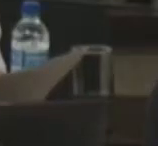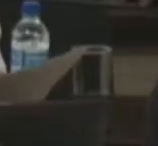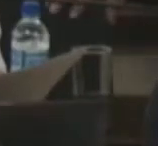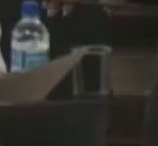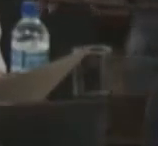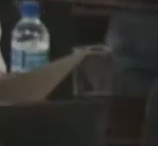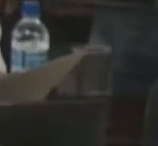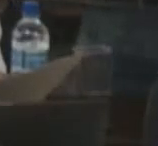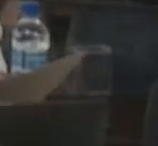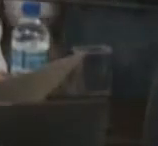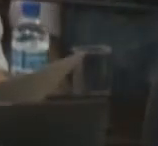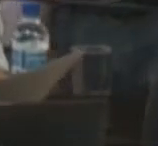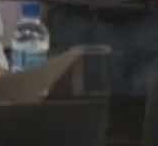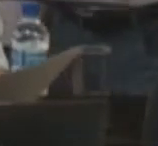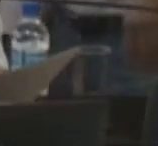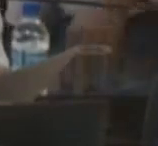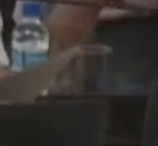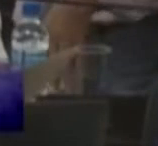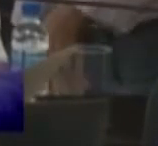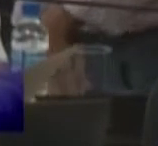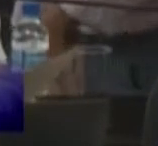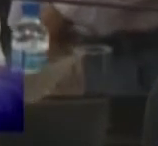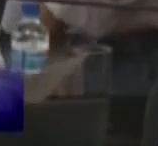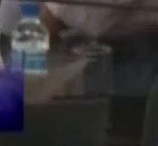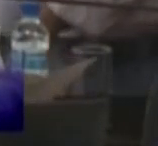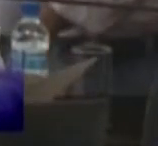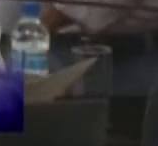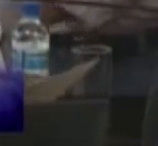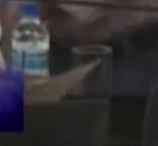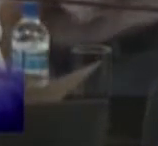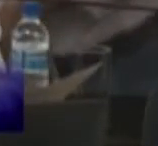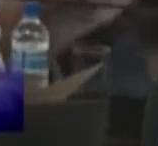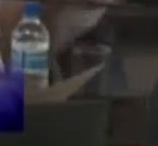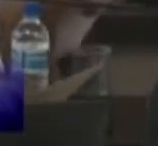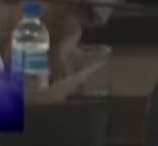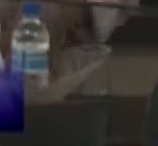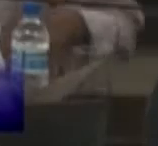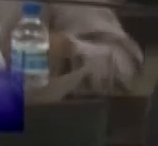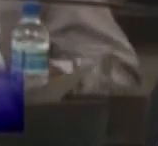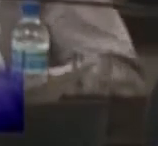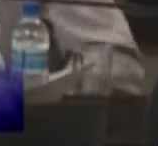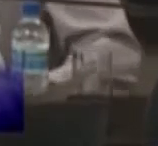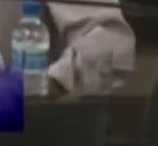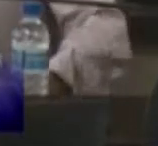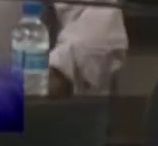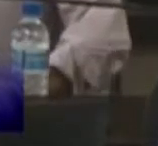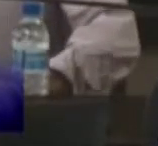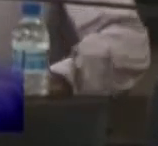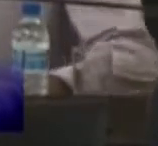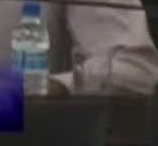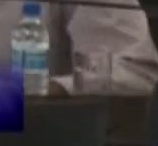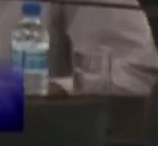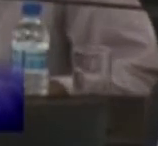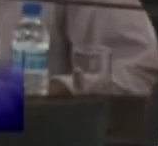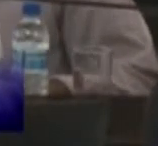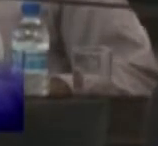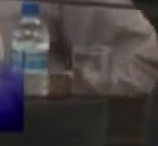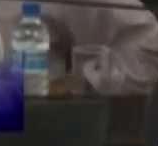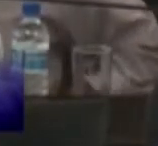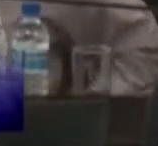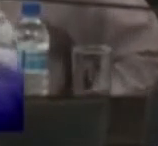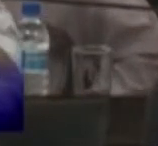Fischer Sobrinho, na área de surdez, pela classificação nas finais do prêmio Ações Inclusivas para Pessoas com